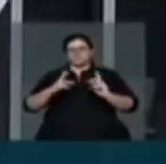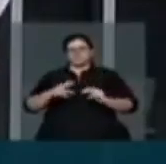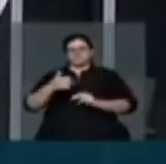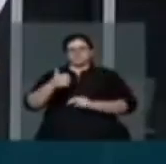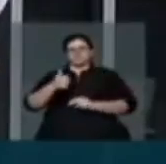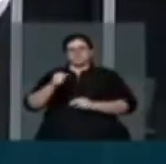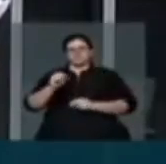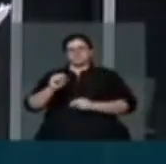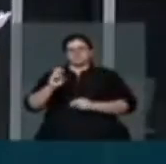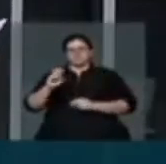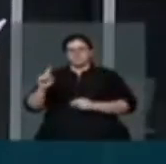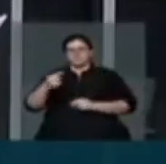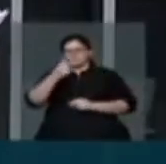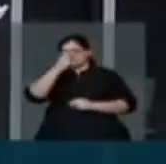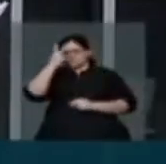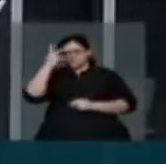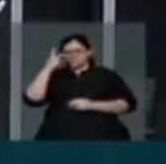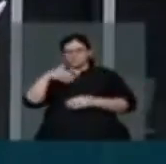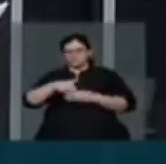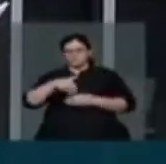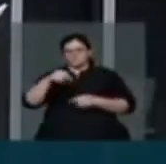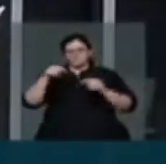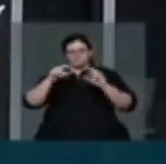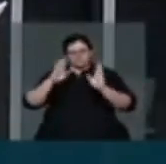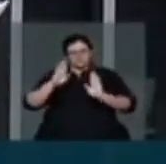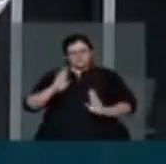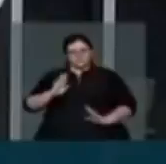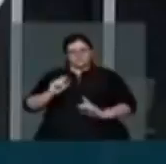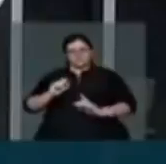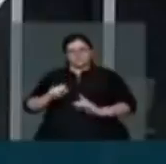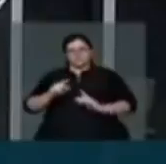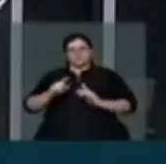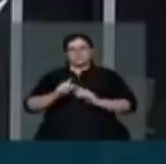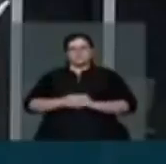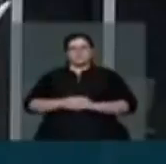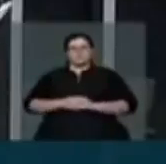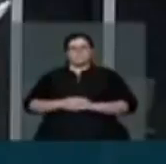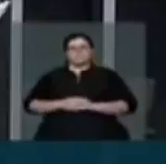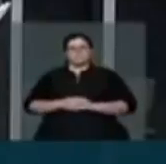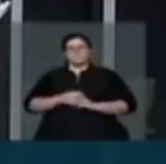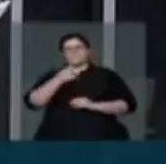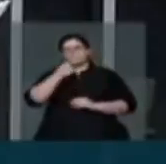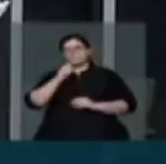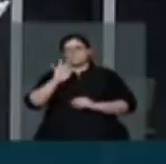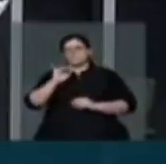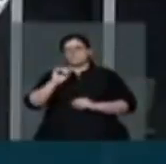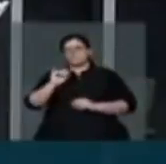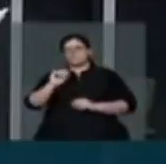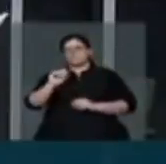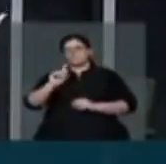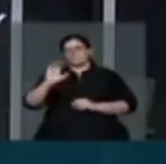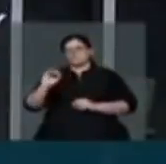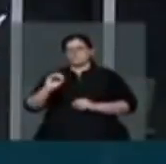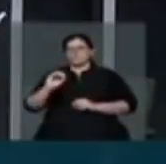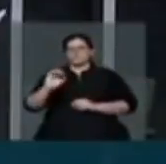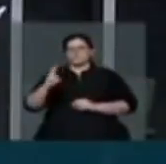185.870 eleitores que aqui represento, é exatamente uma matéria publicada por Tiago Chagas em 14 de agosto de